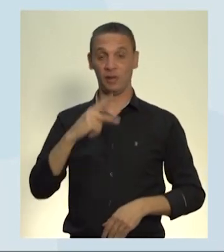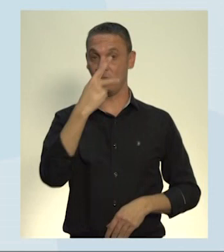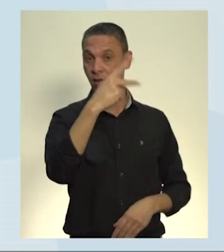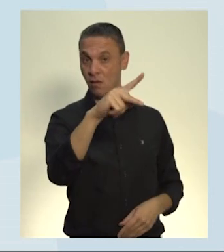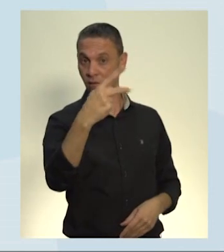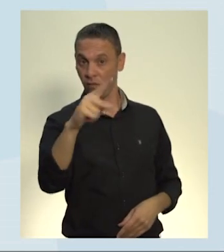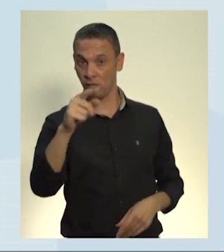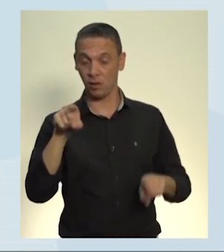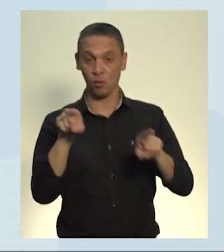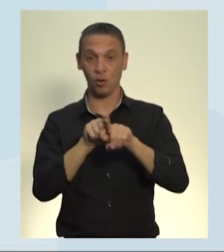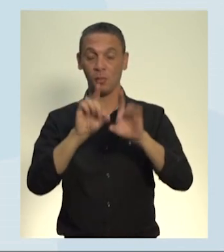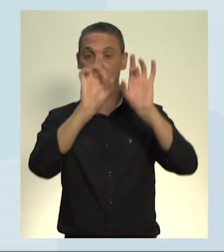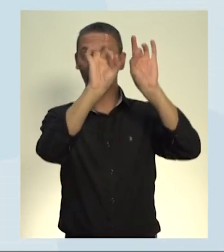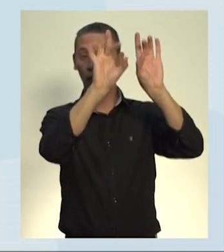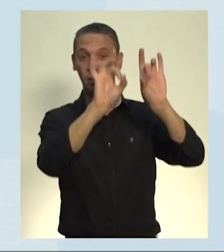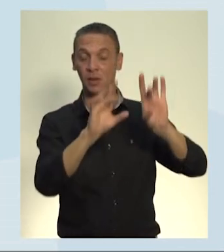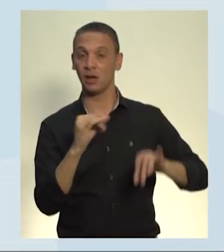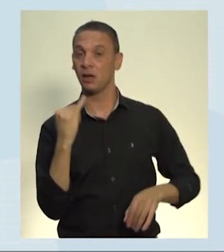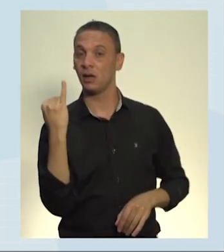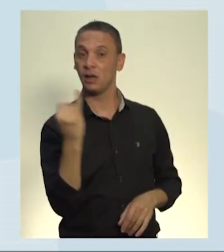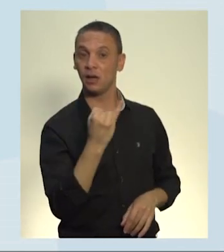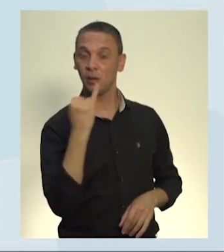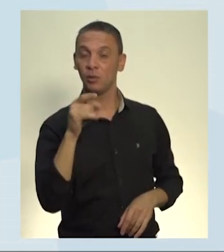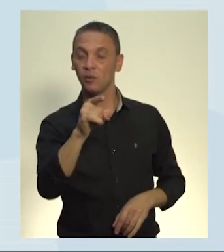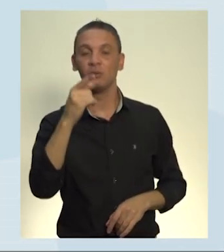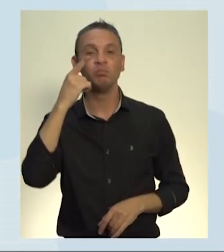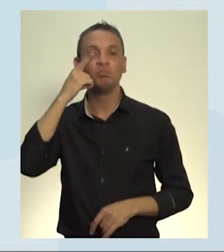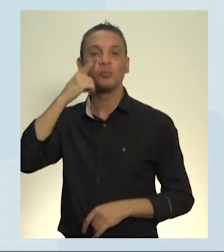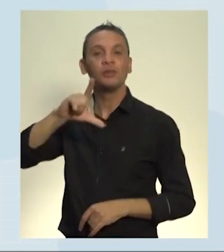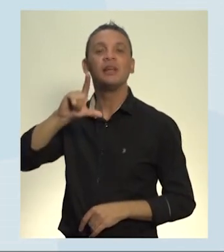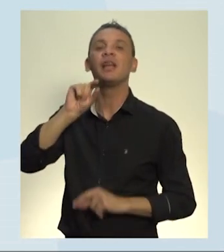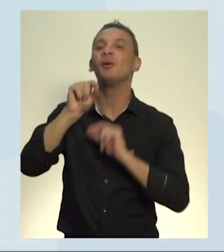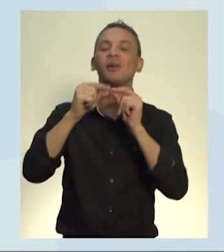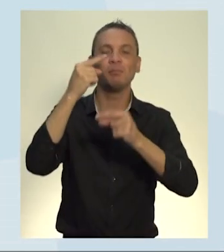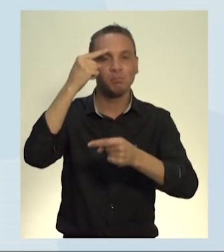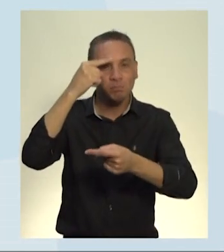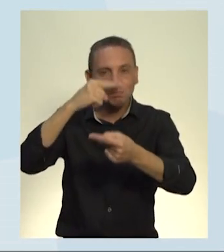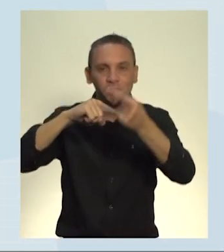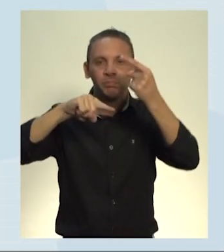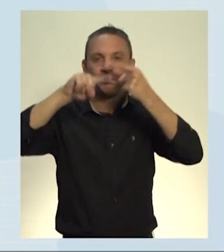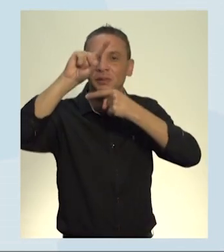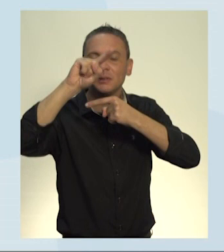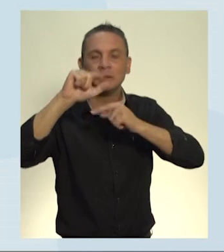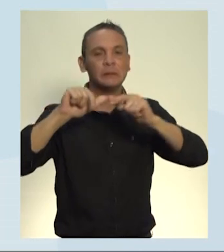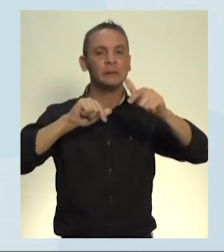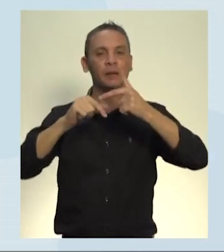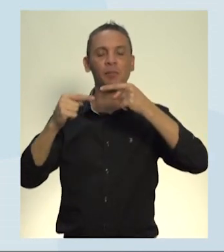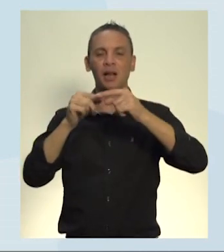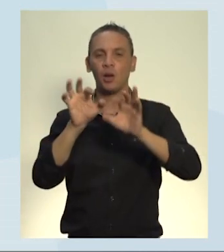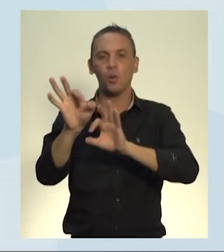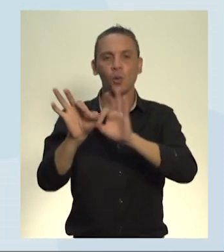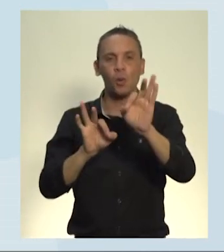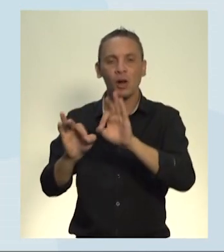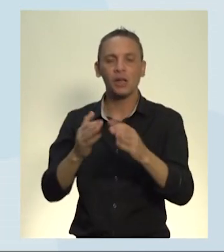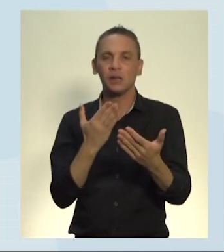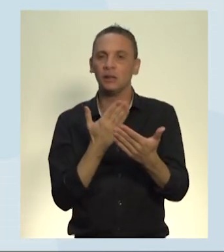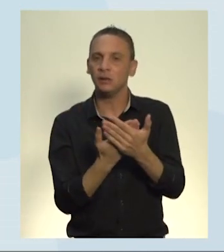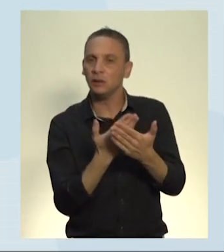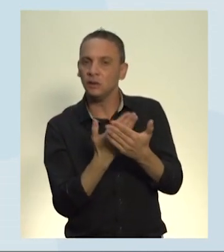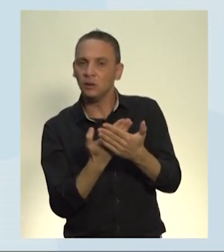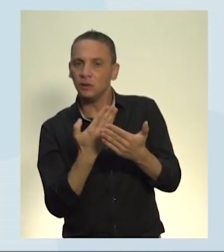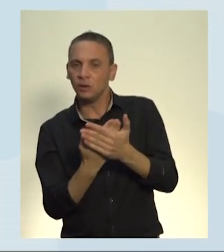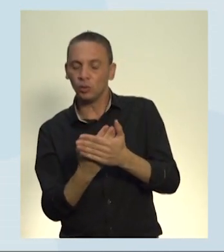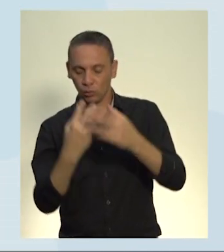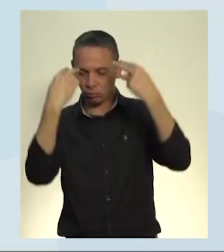competências é primordial para vocês conseguirem agir, organizar os estudos, identificar